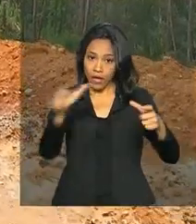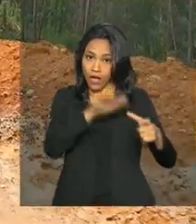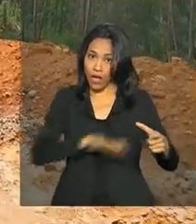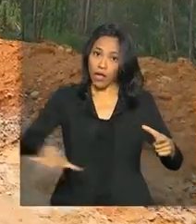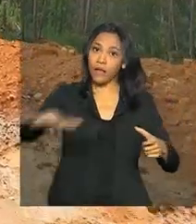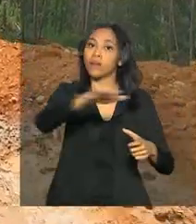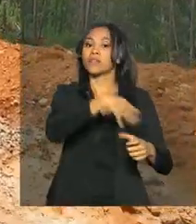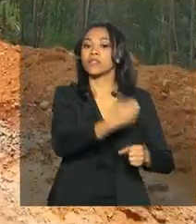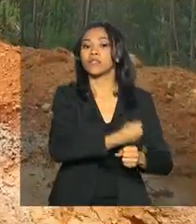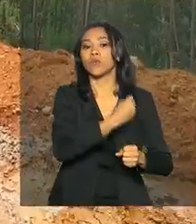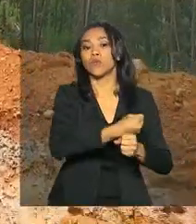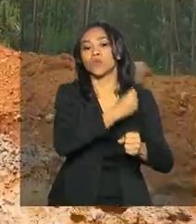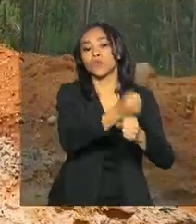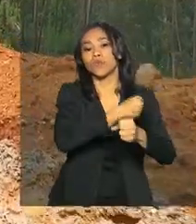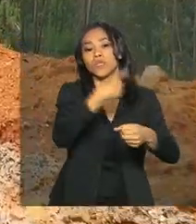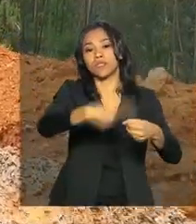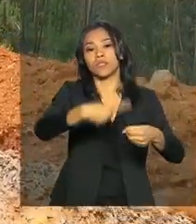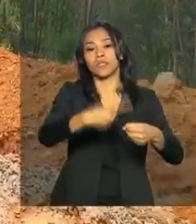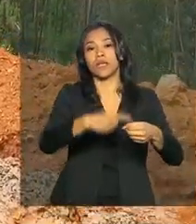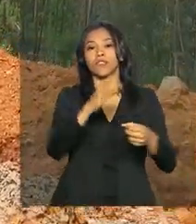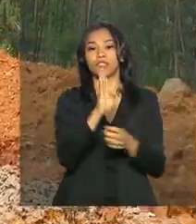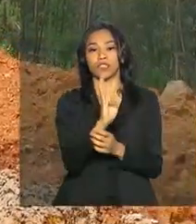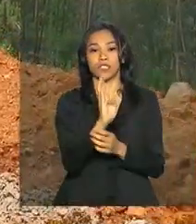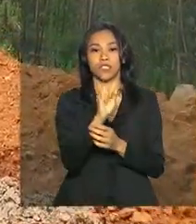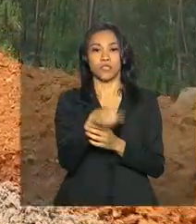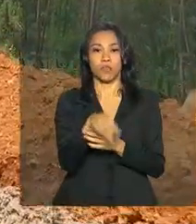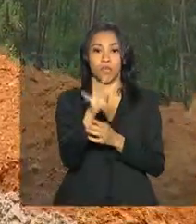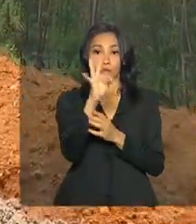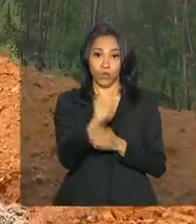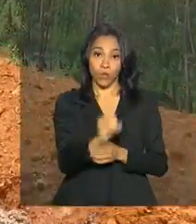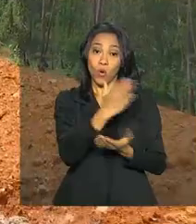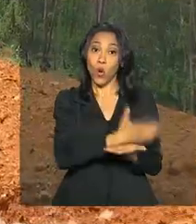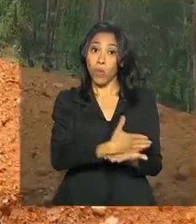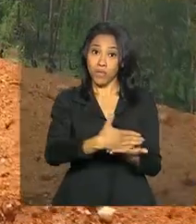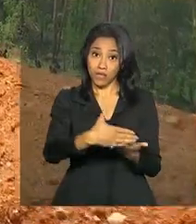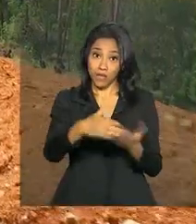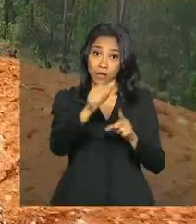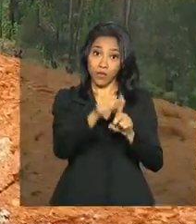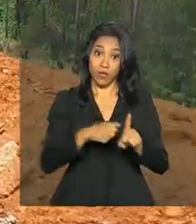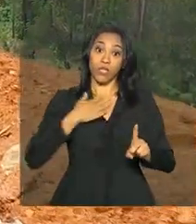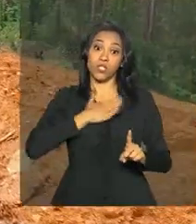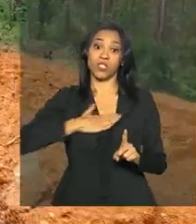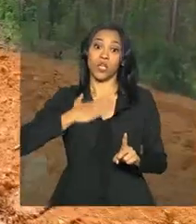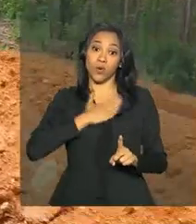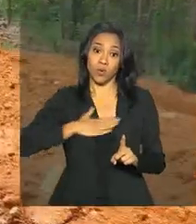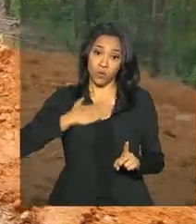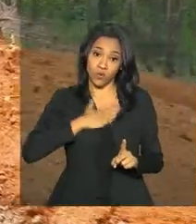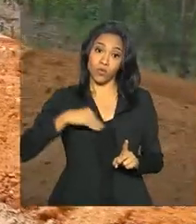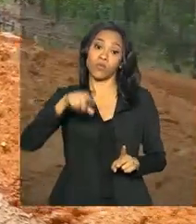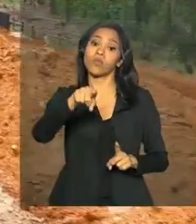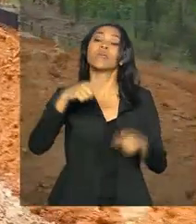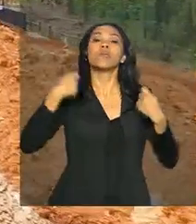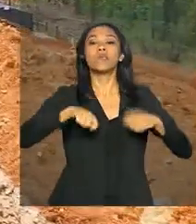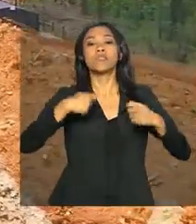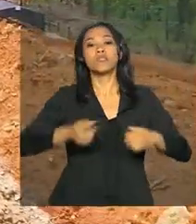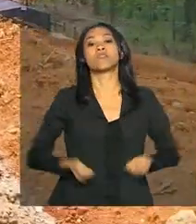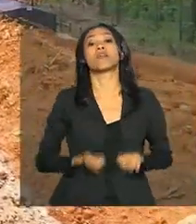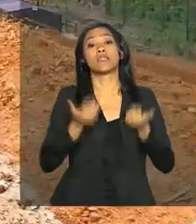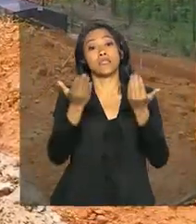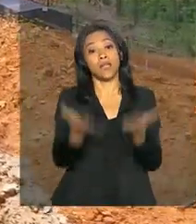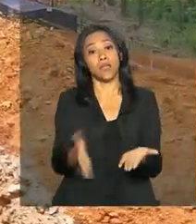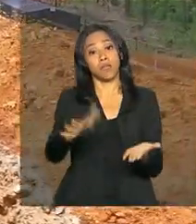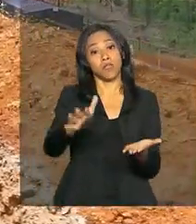a comunidade de Bento Rodrigues. As obras começaram em agosto, logo após o licenciamento, e devem ser entregues em mais ou